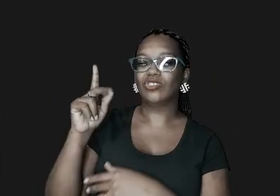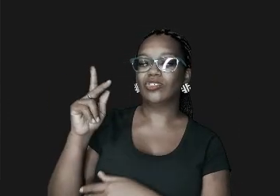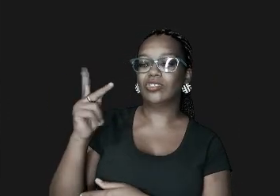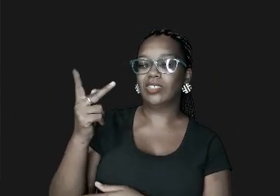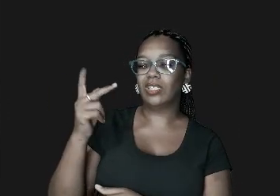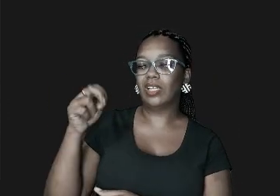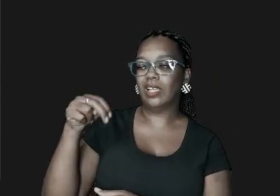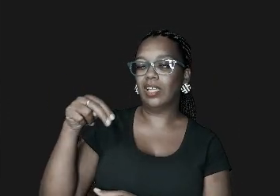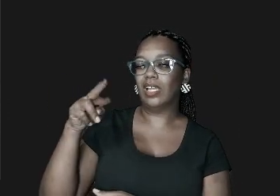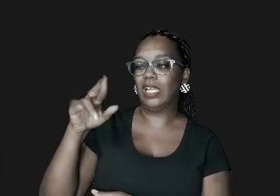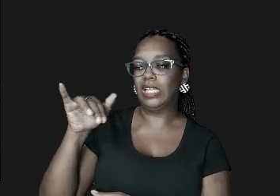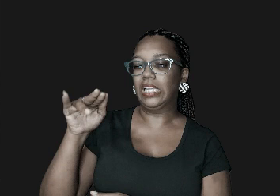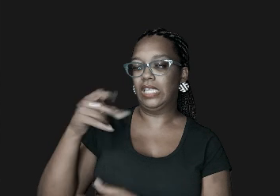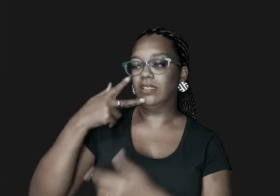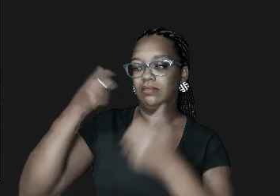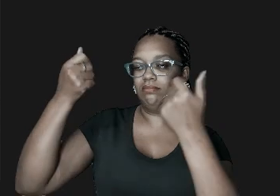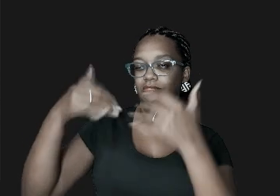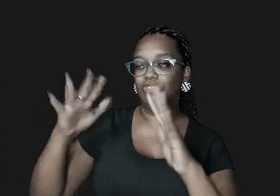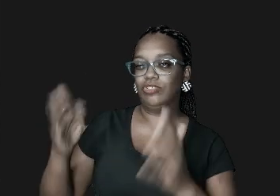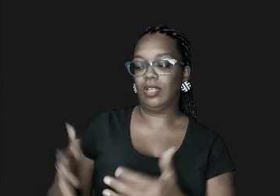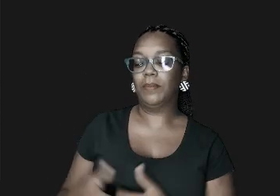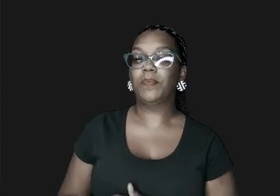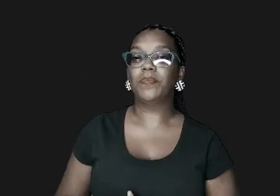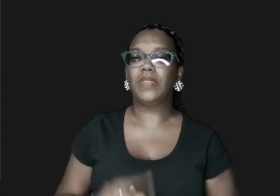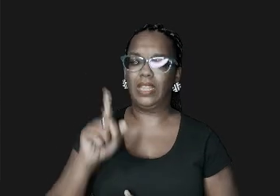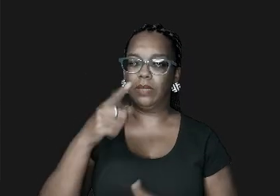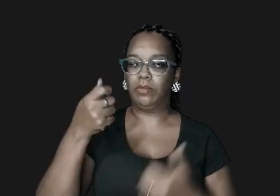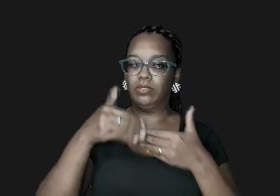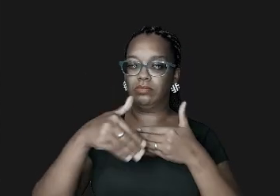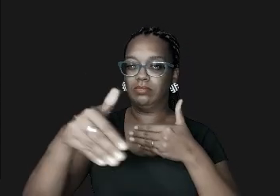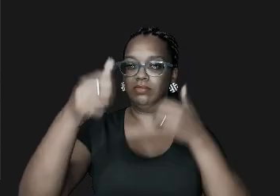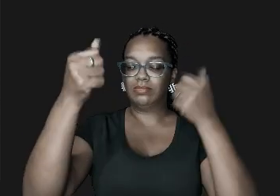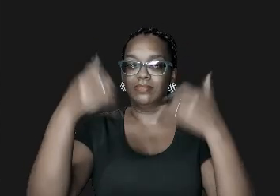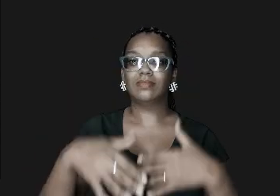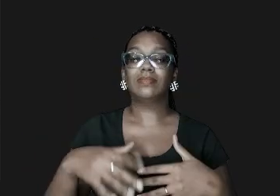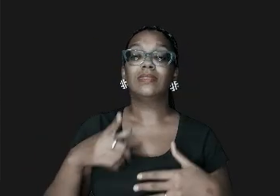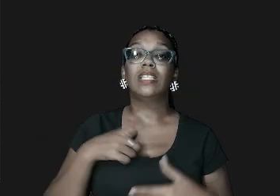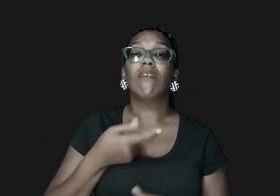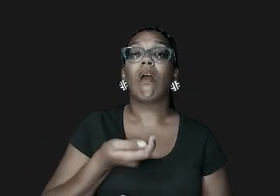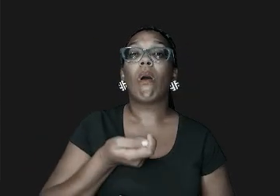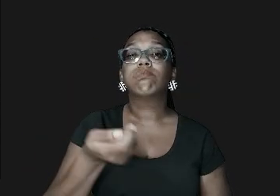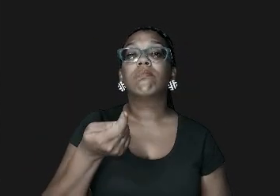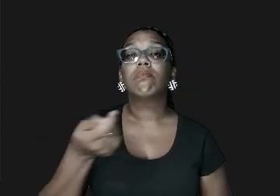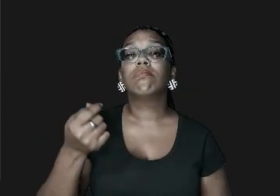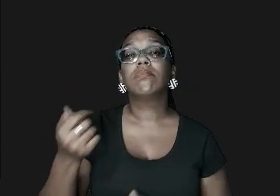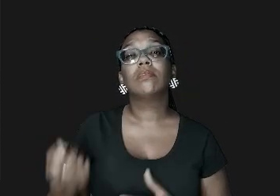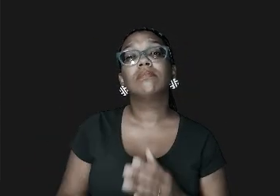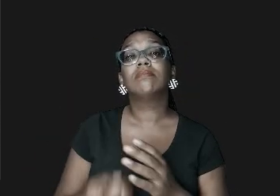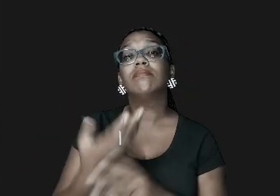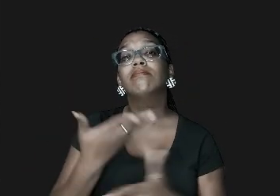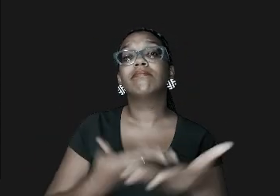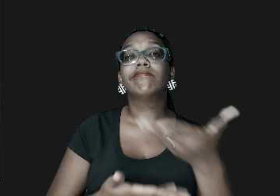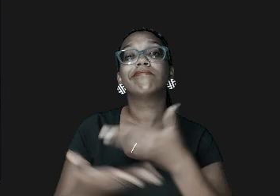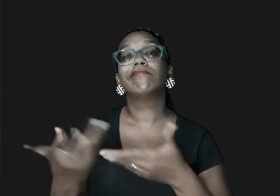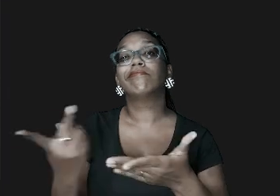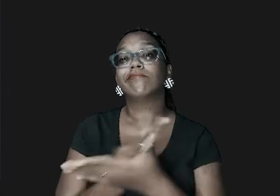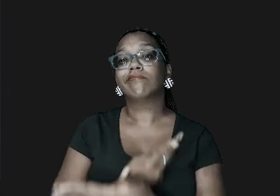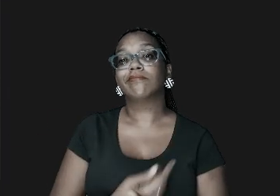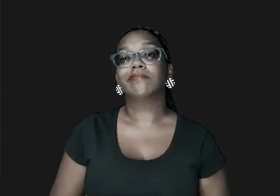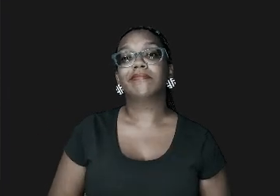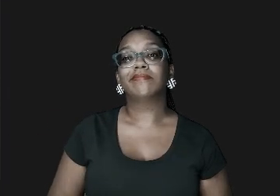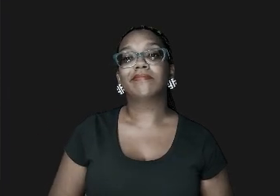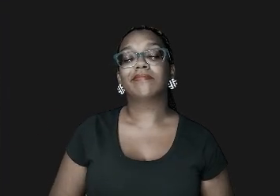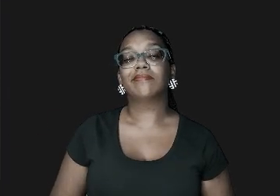desse caso citado pelo Henrique eu vou comentar mais a frente sempre ali teve um benefício financeiro